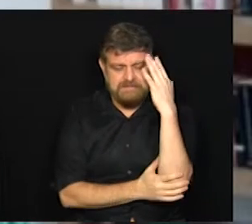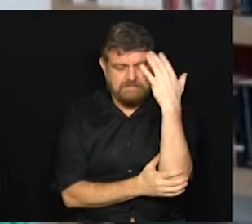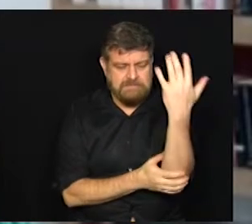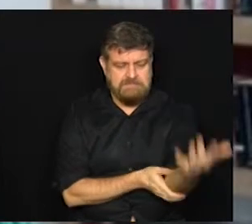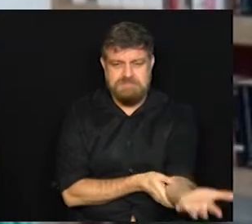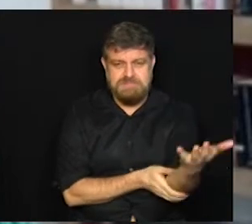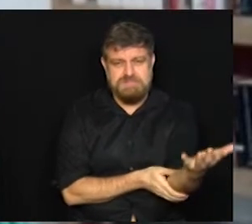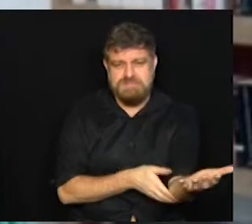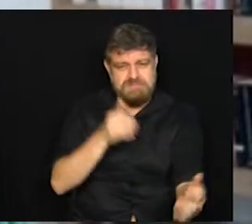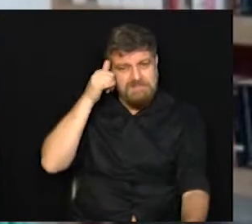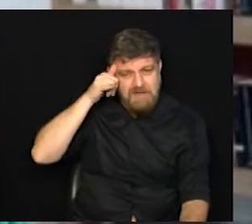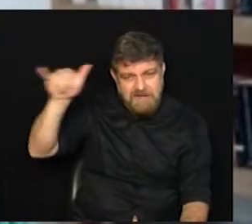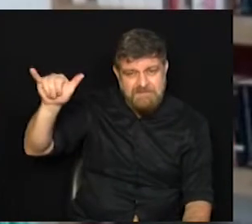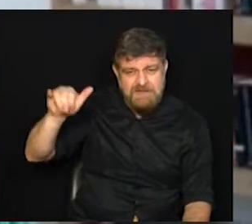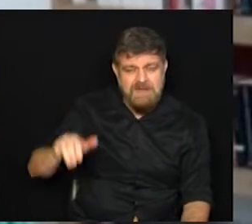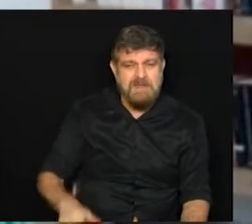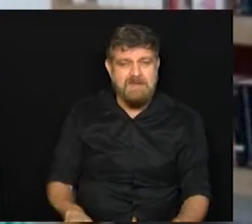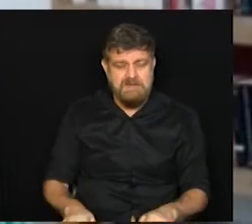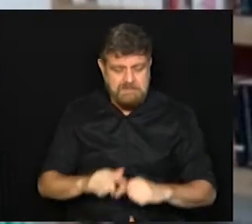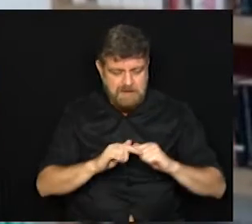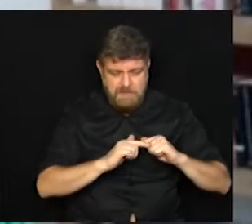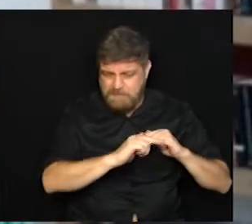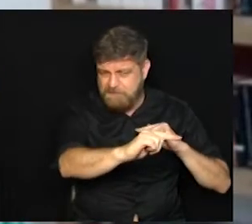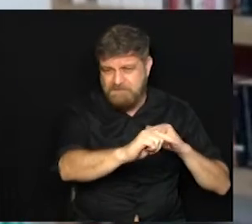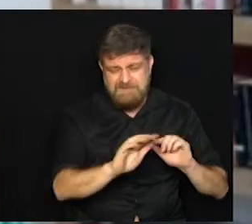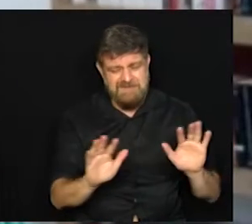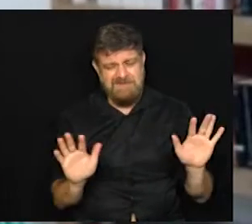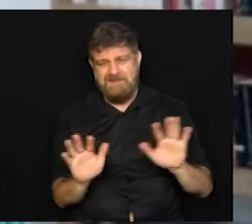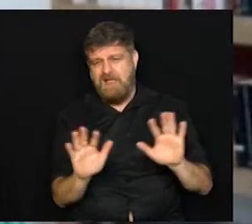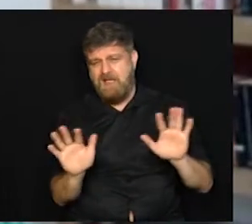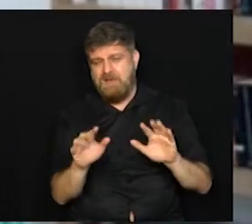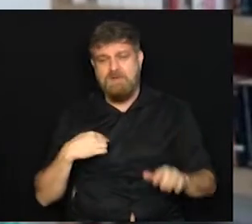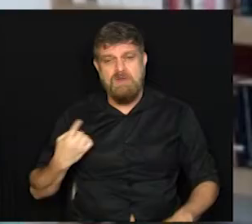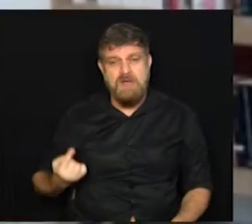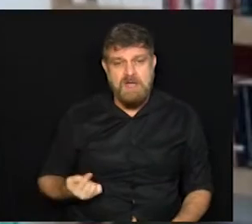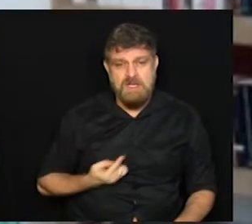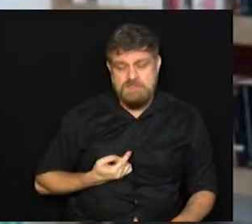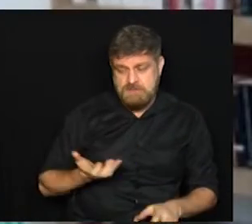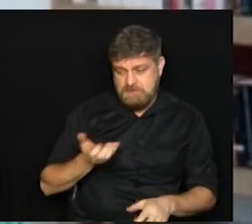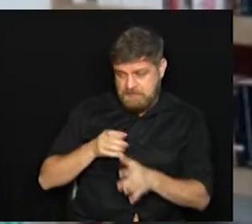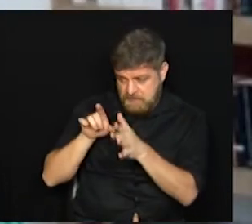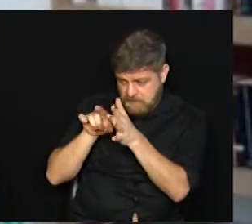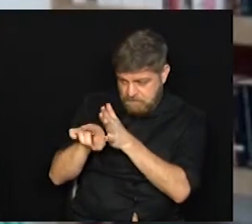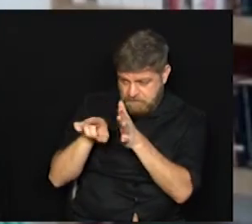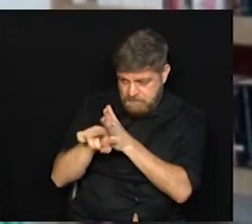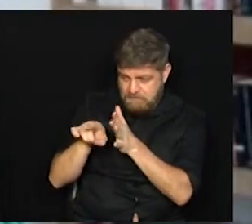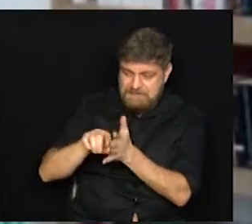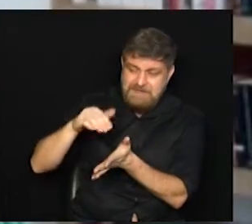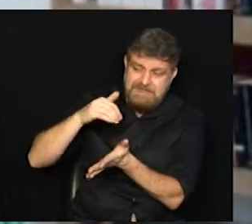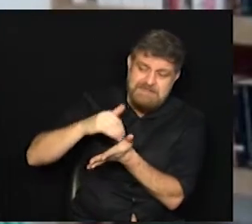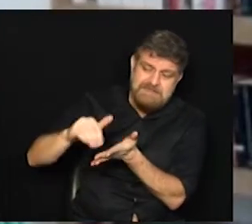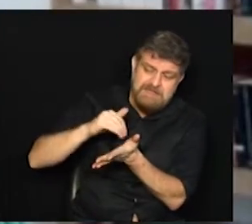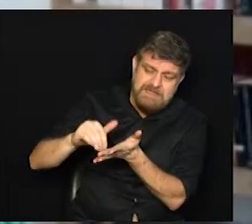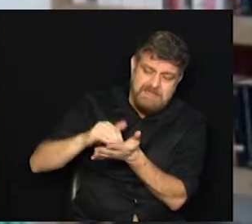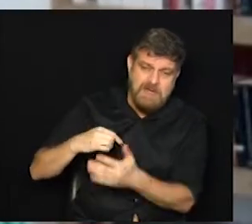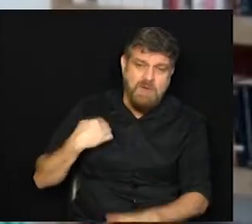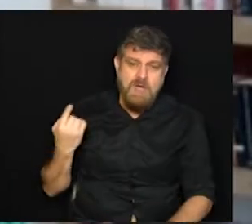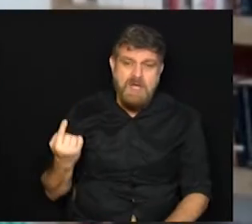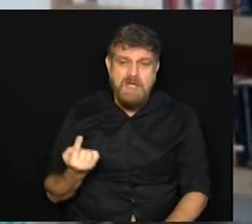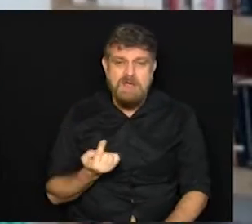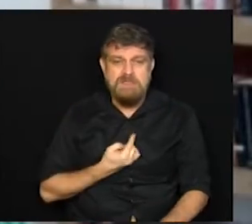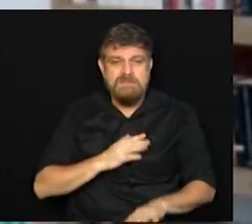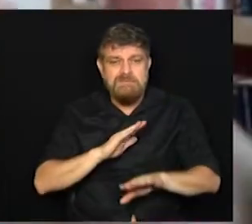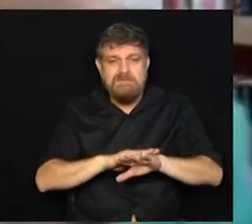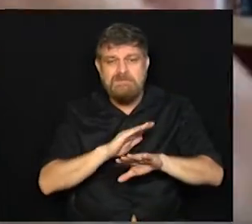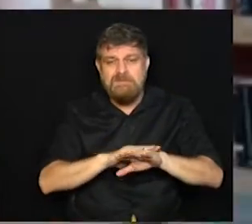isso e eu acho que a gente queria perguntar aqui para o secretário, né, e a gente fazer